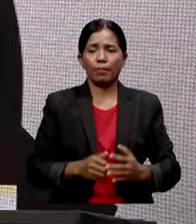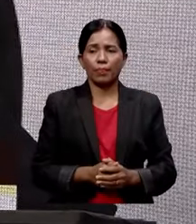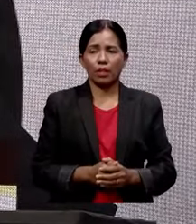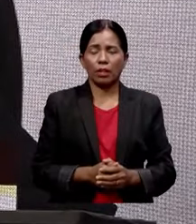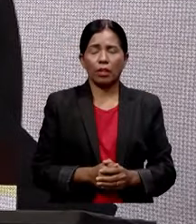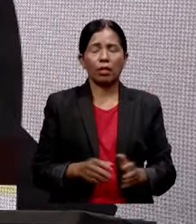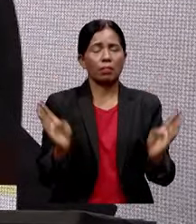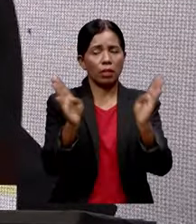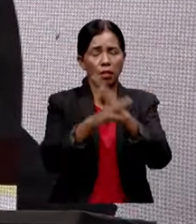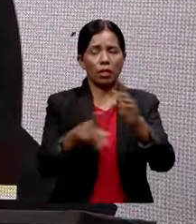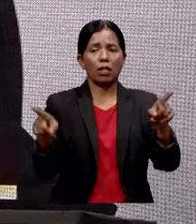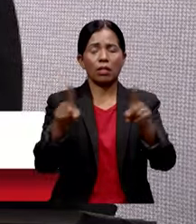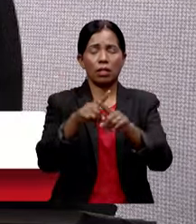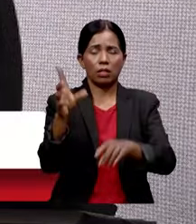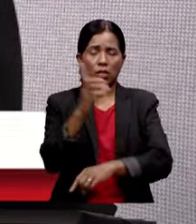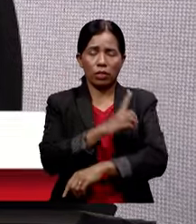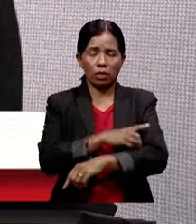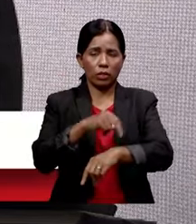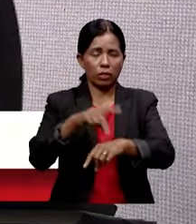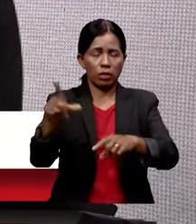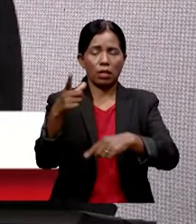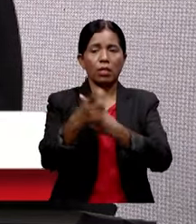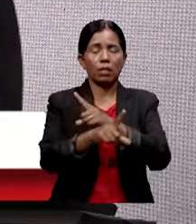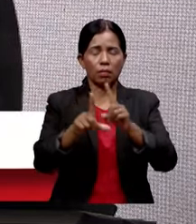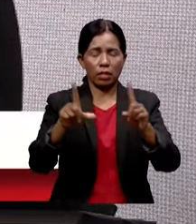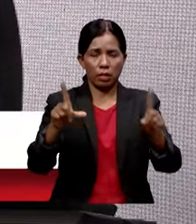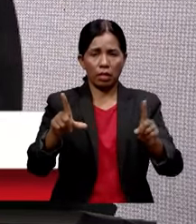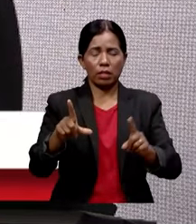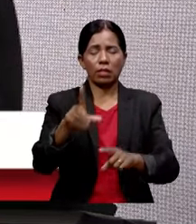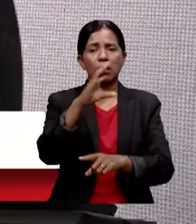Deve sair no Loro Nacional a liberdade de imprensa.